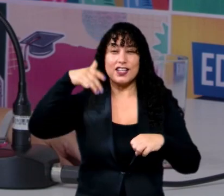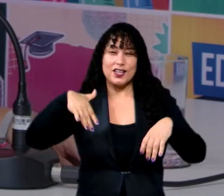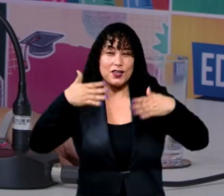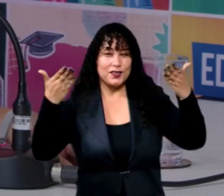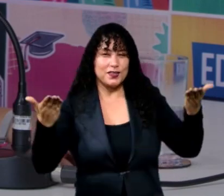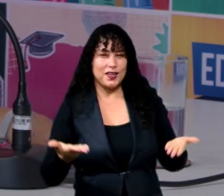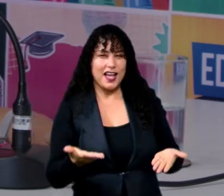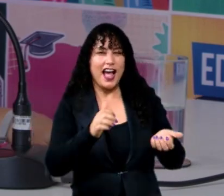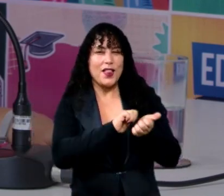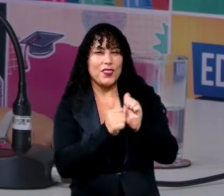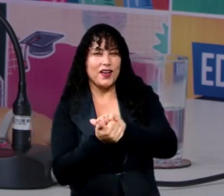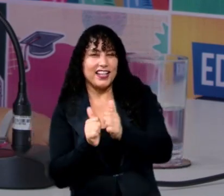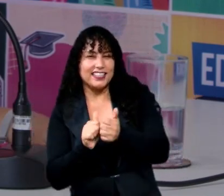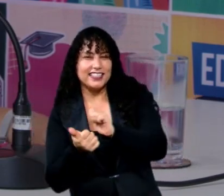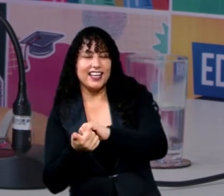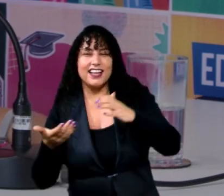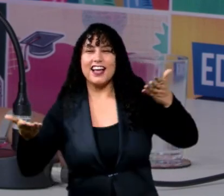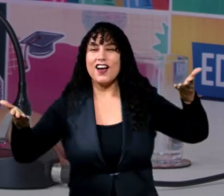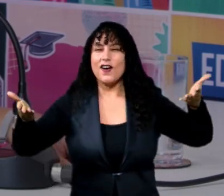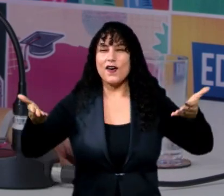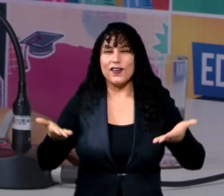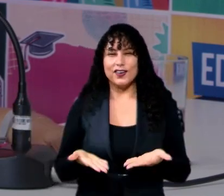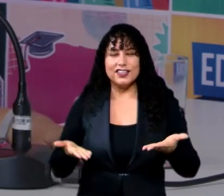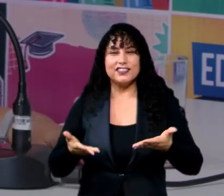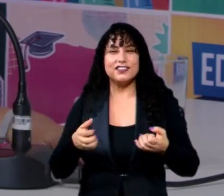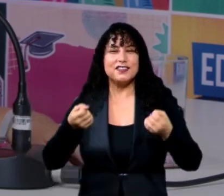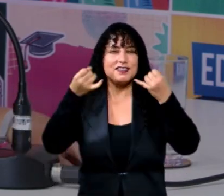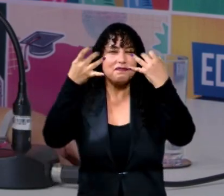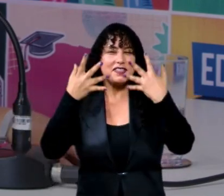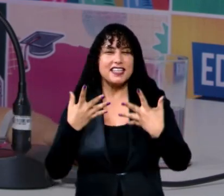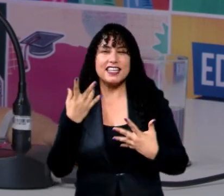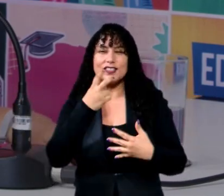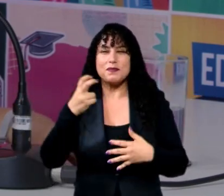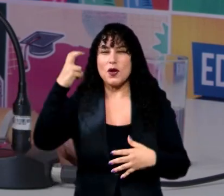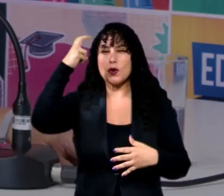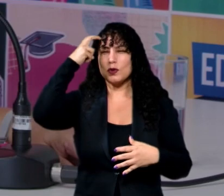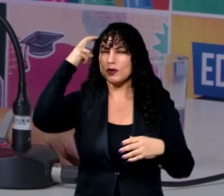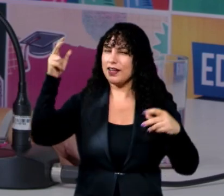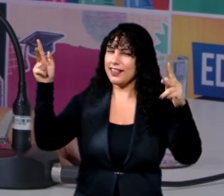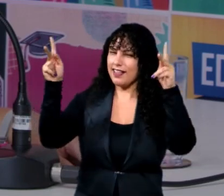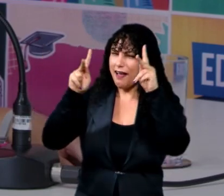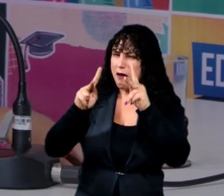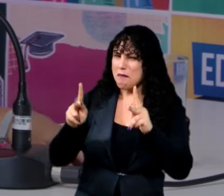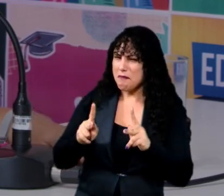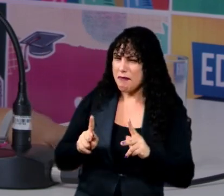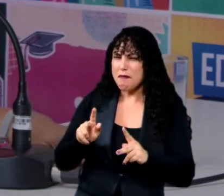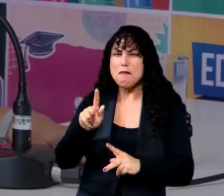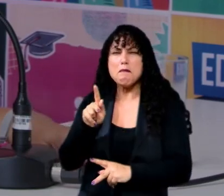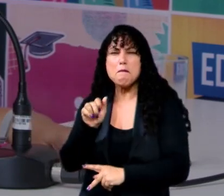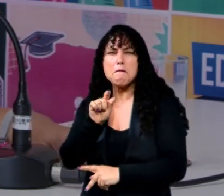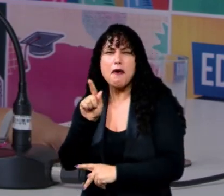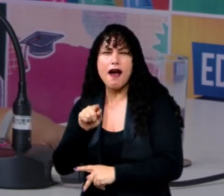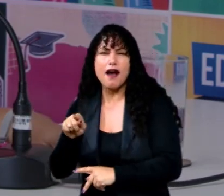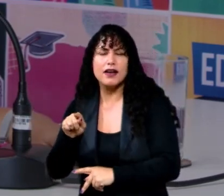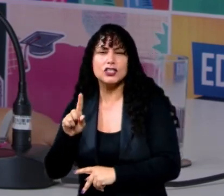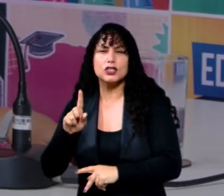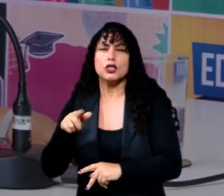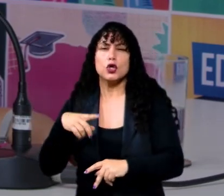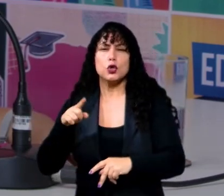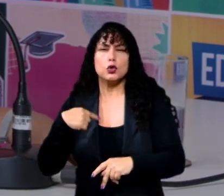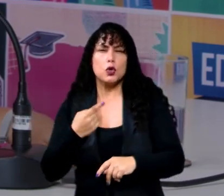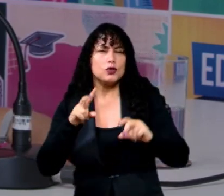atualidades. Hoje nós vamos falar sobre a cultura da paz. Esse tema que nós